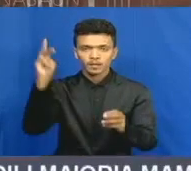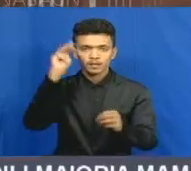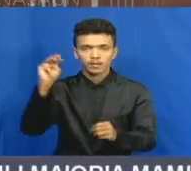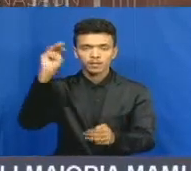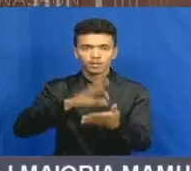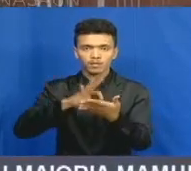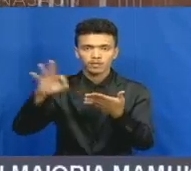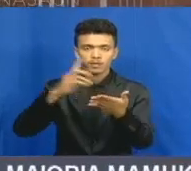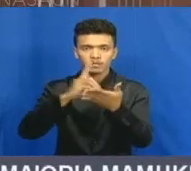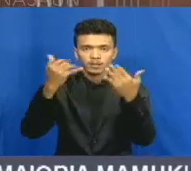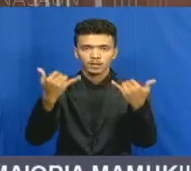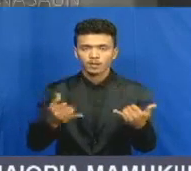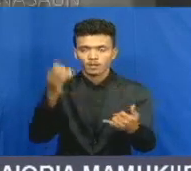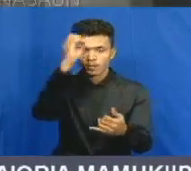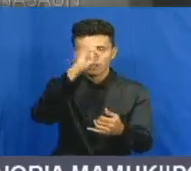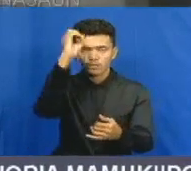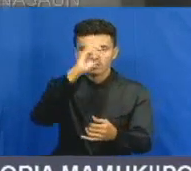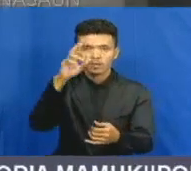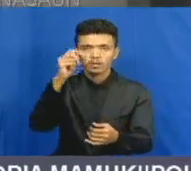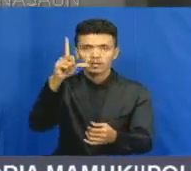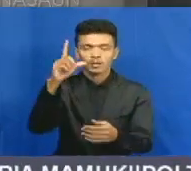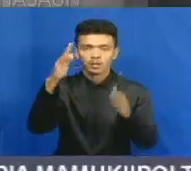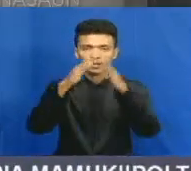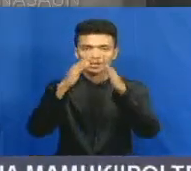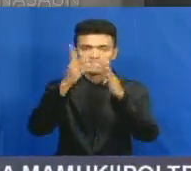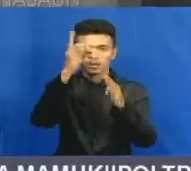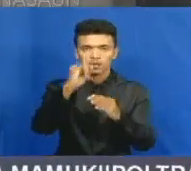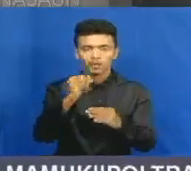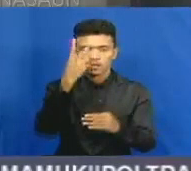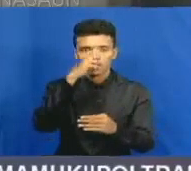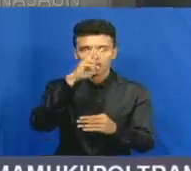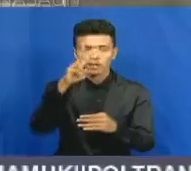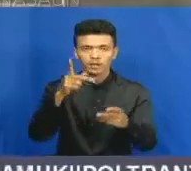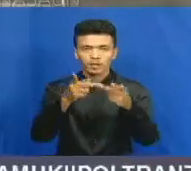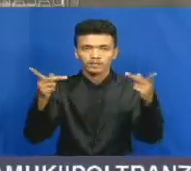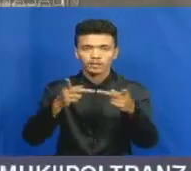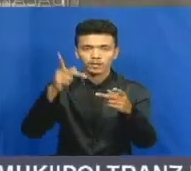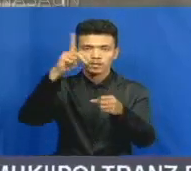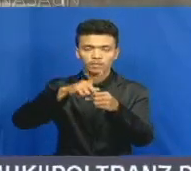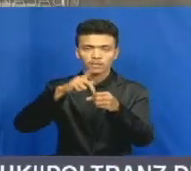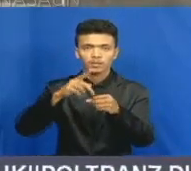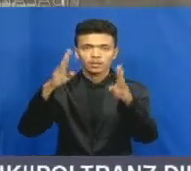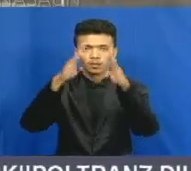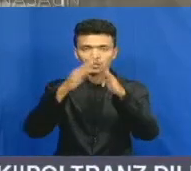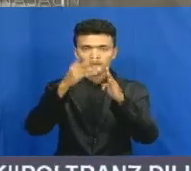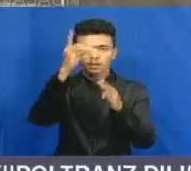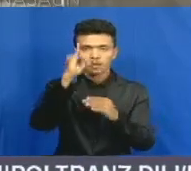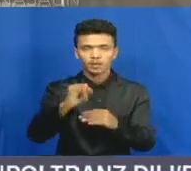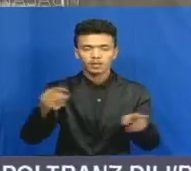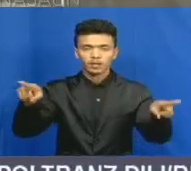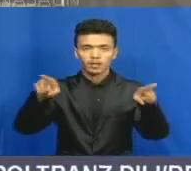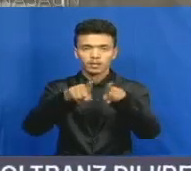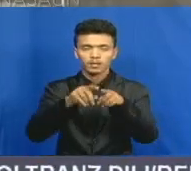Segunda-feira, semana nem observação RTTeli e a capital Dili nota Katak. Estação combustível balão e a capital Dili